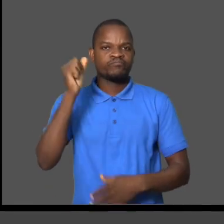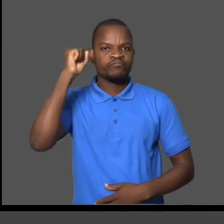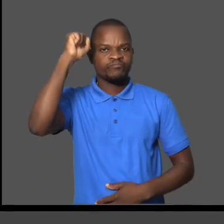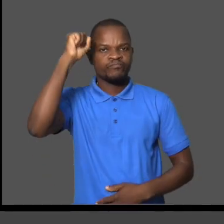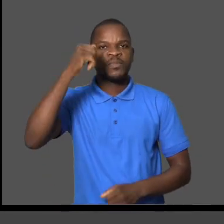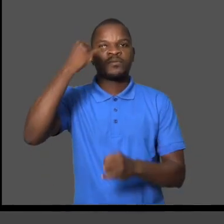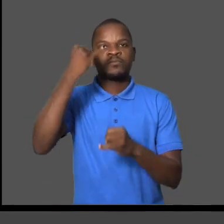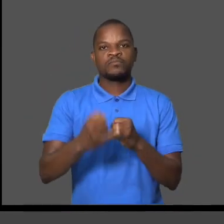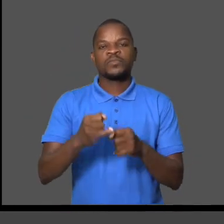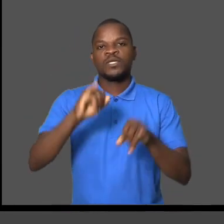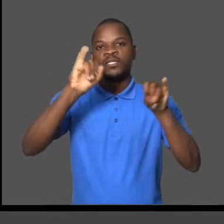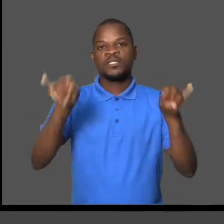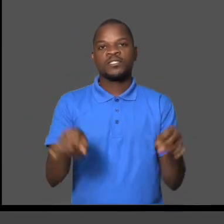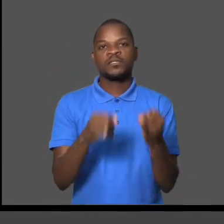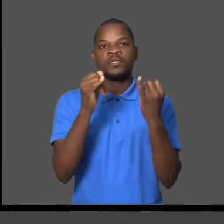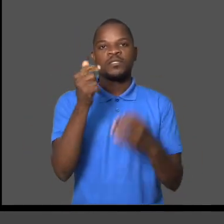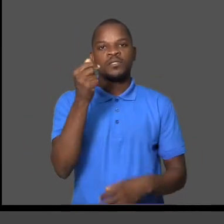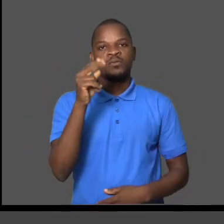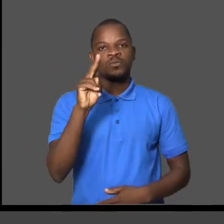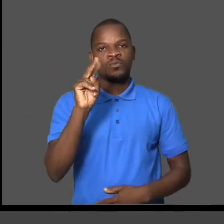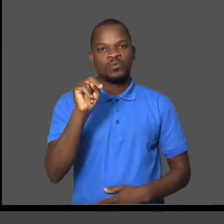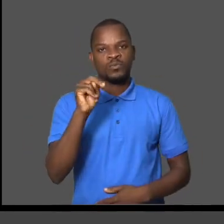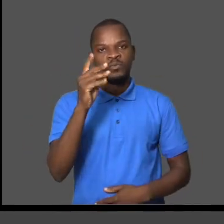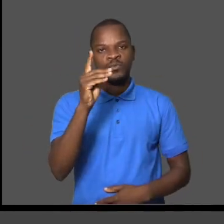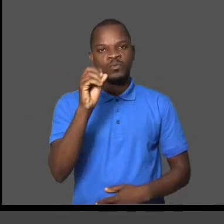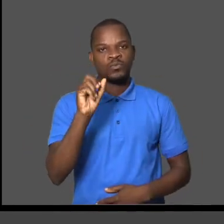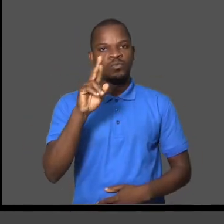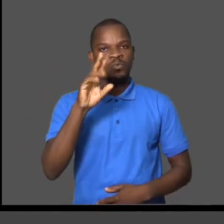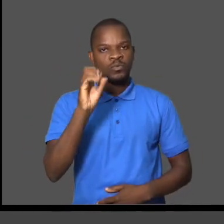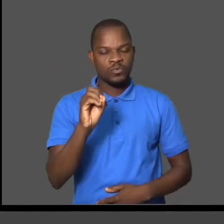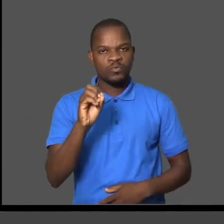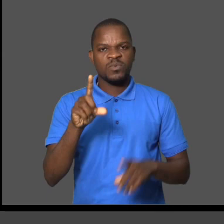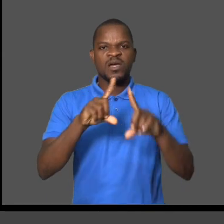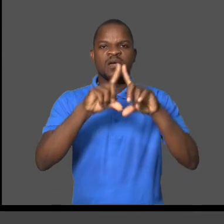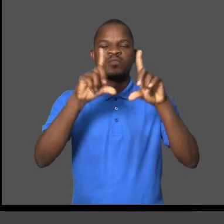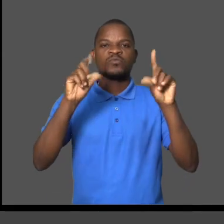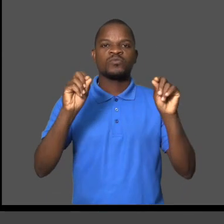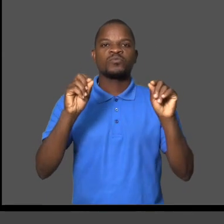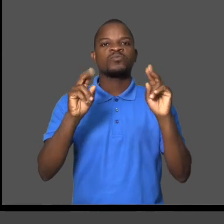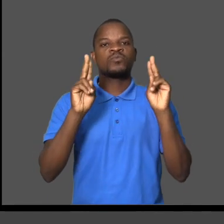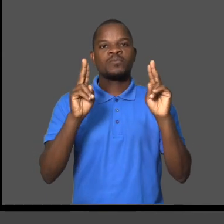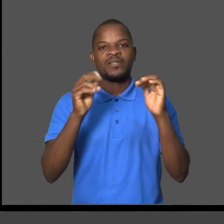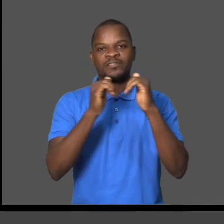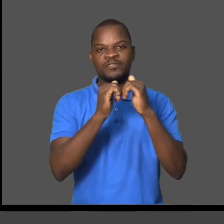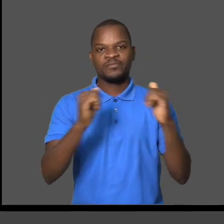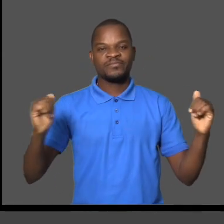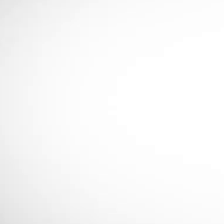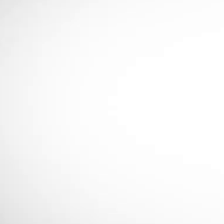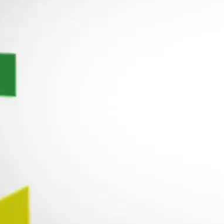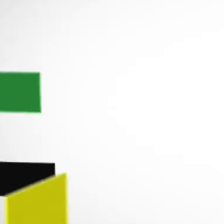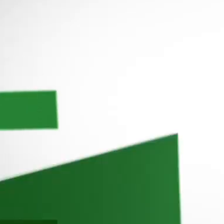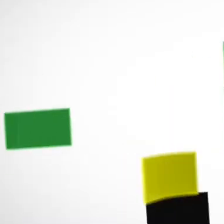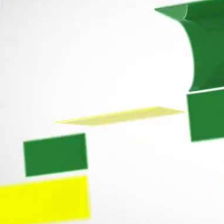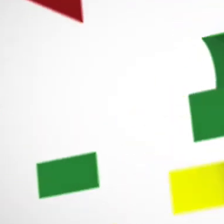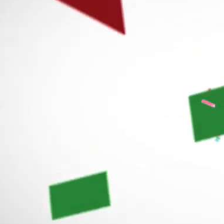Mundial e termina no Jardim Tunduro, com o lema É Normal Ser Especial.